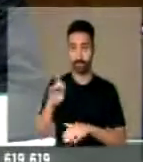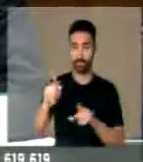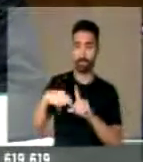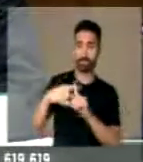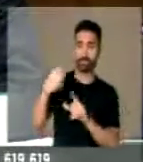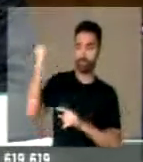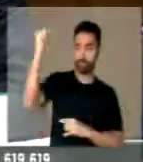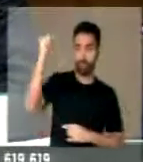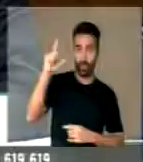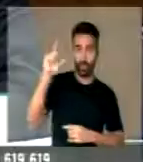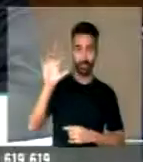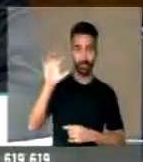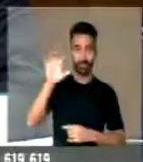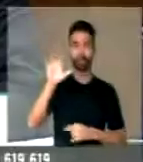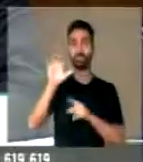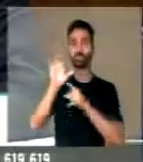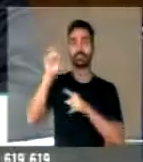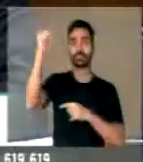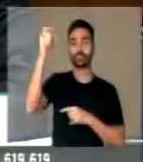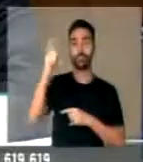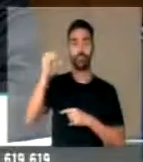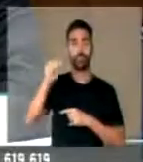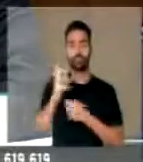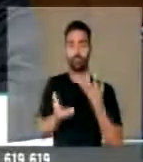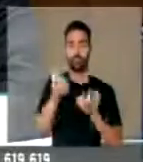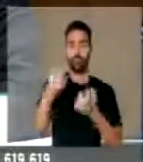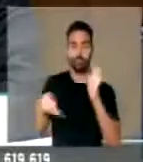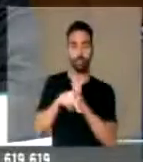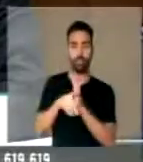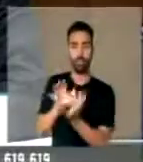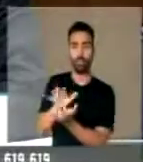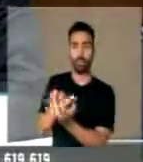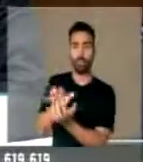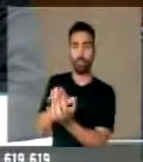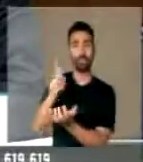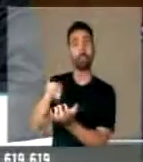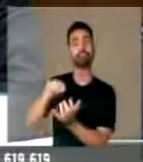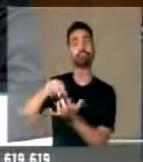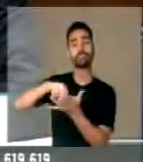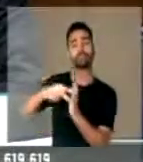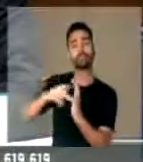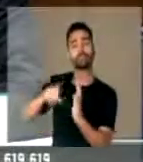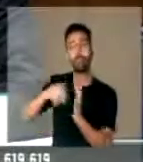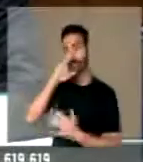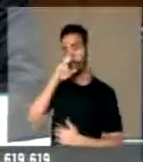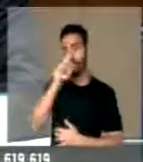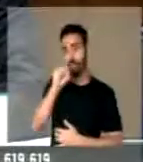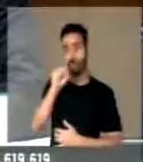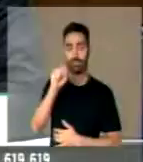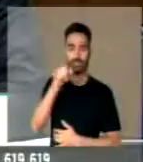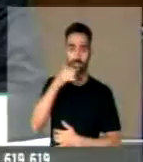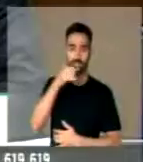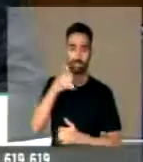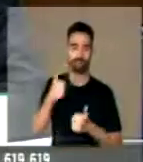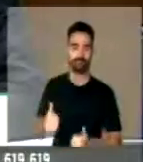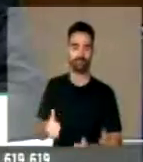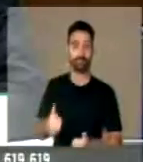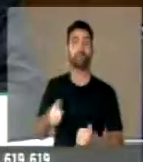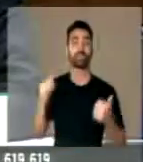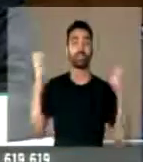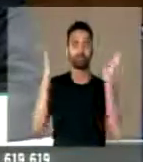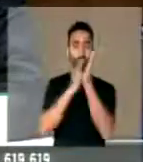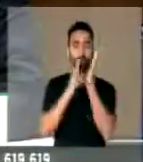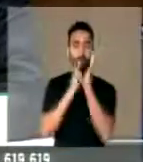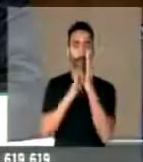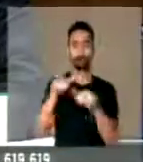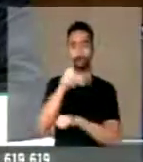sol, esse sol de fogo de Pernambuco, que é a sua força e a sua energia. Viva a